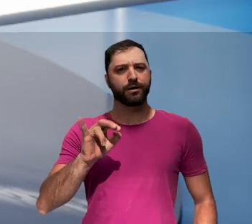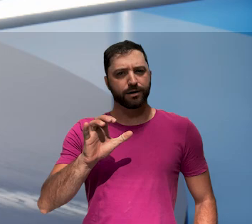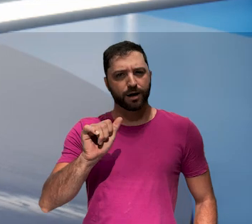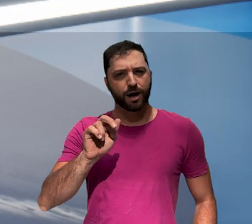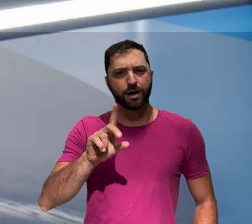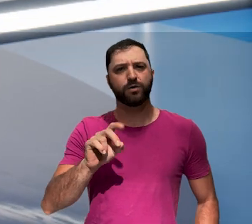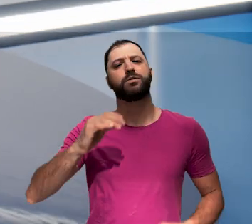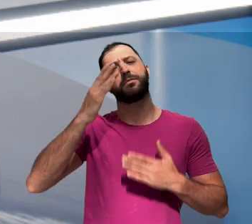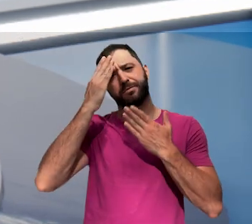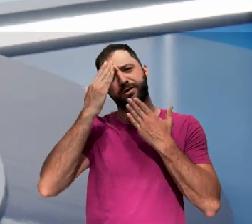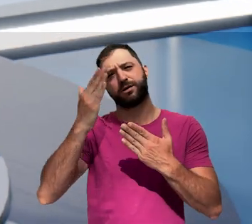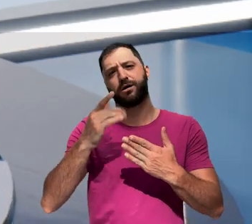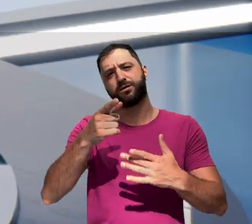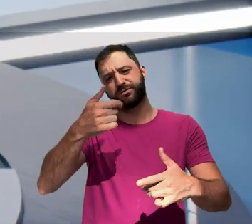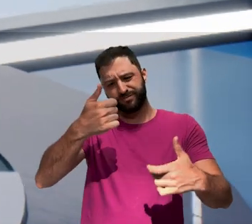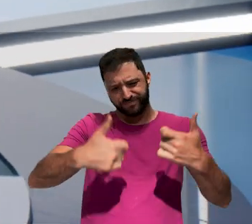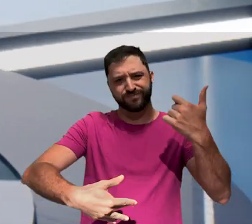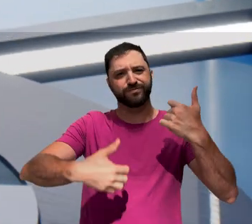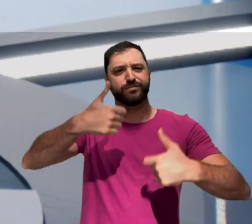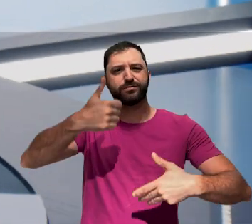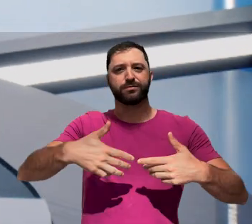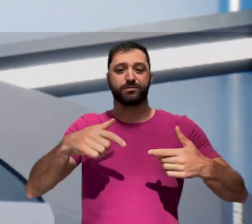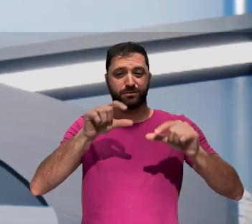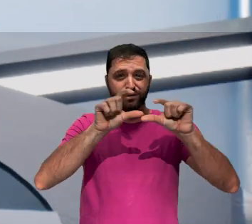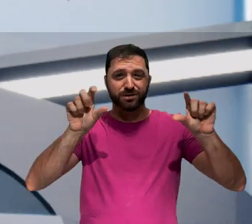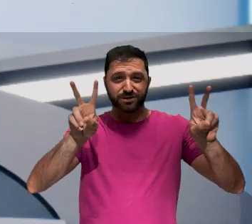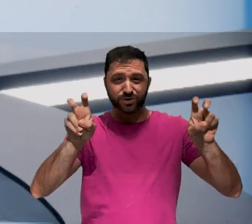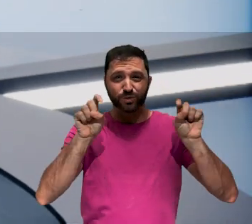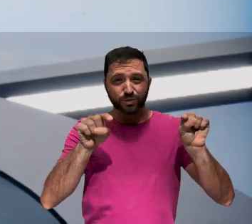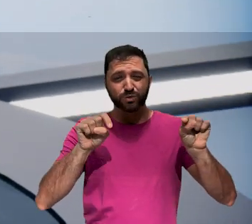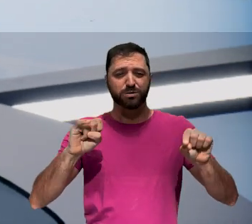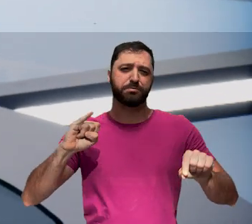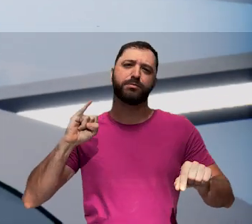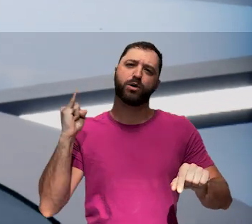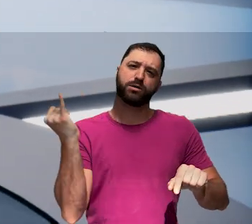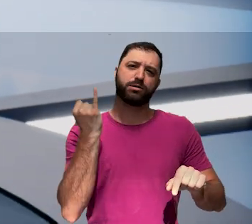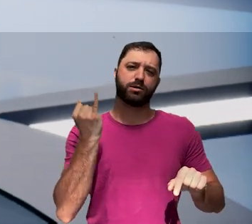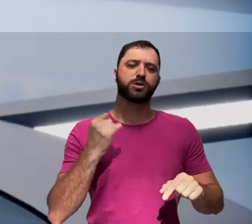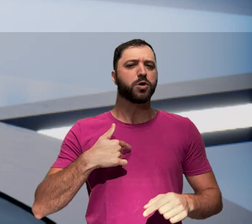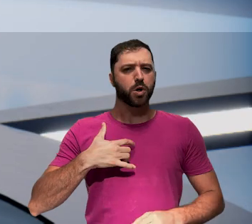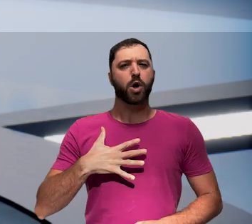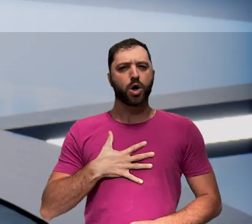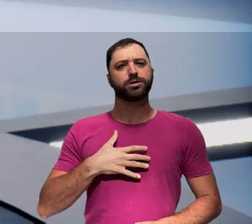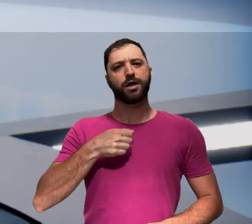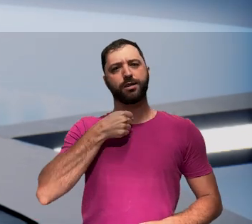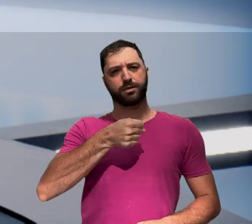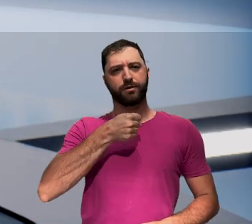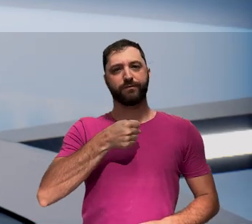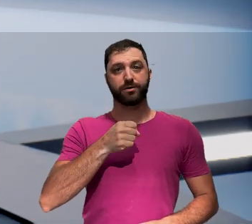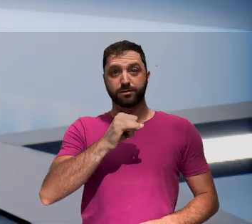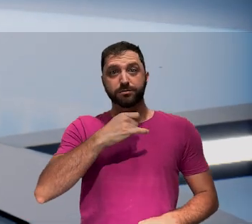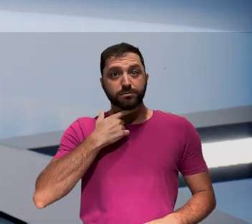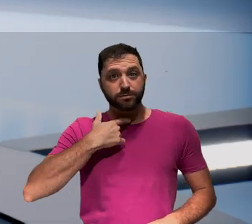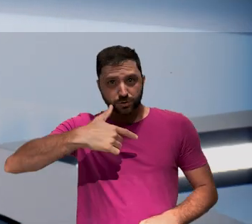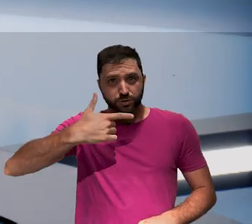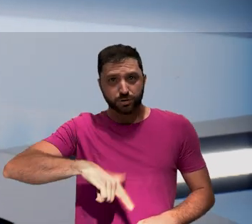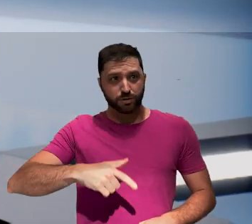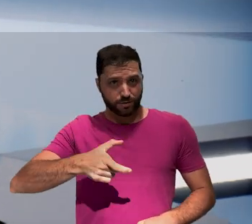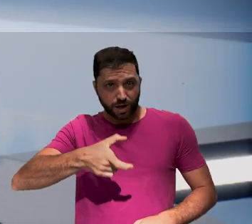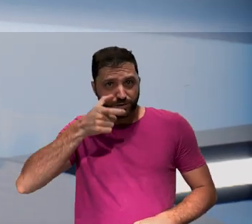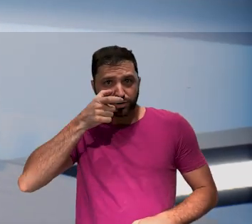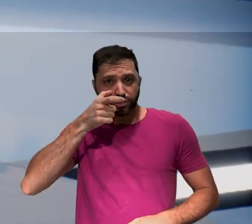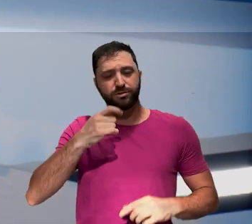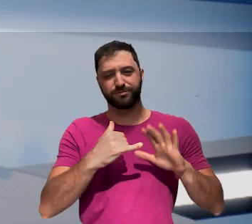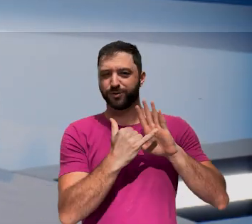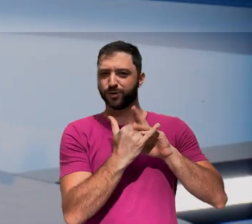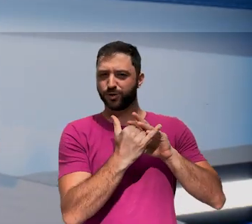Ricardo, muito obrigada por nos conscientizar com um assunto que é muito importante. Eu adorei essa entrevista. E se você também